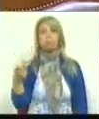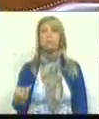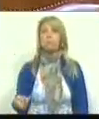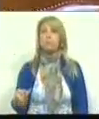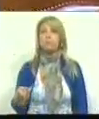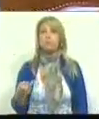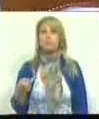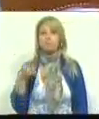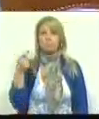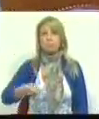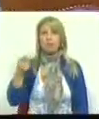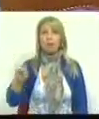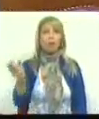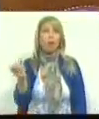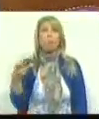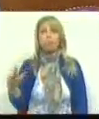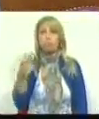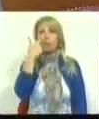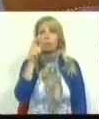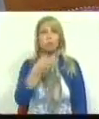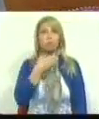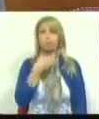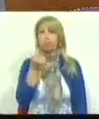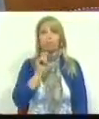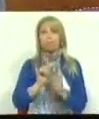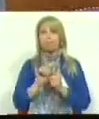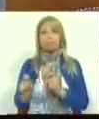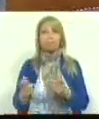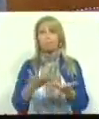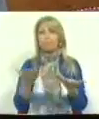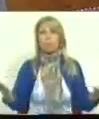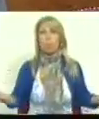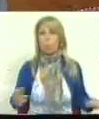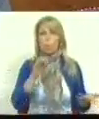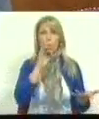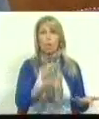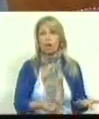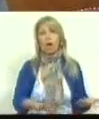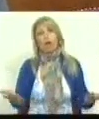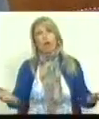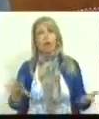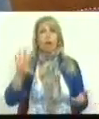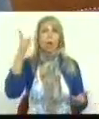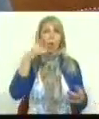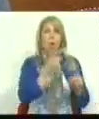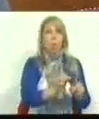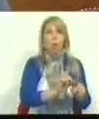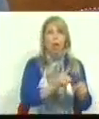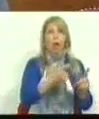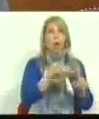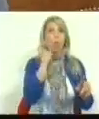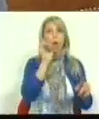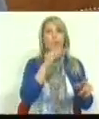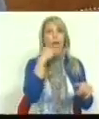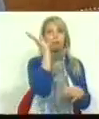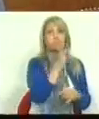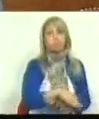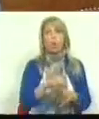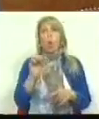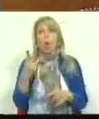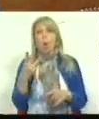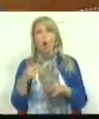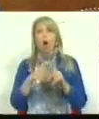bem acima das possibilidades das pessoas. E quando não está em causa má qualidade ou renda cara, então muito provavelmente